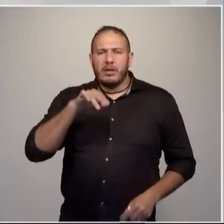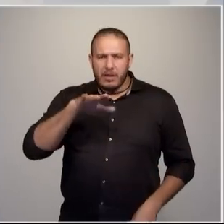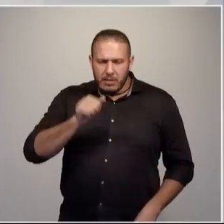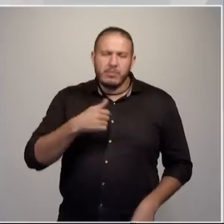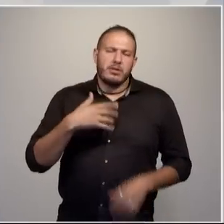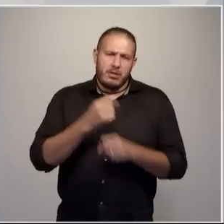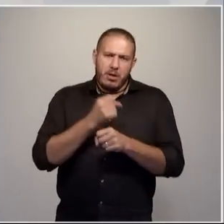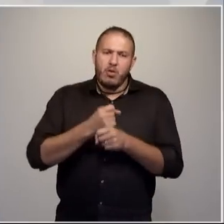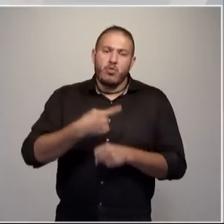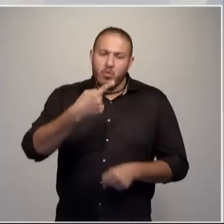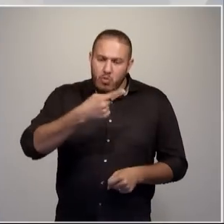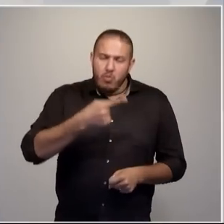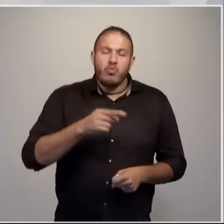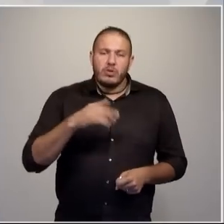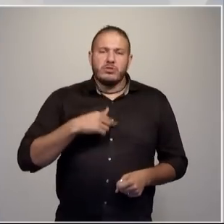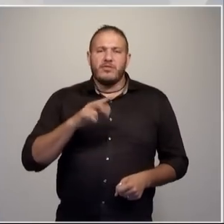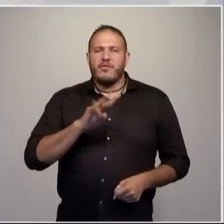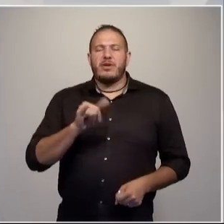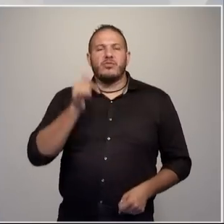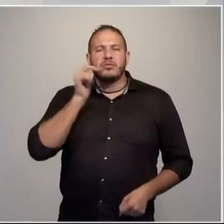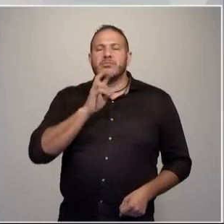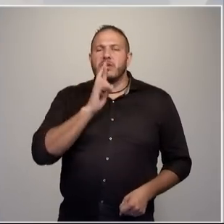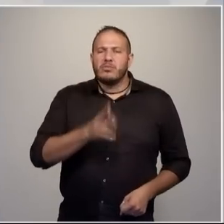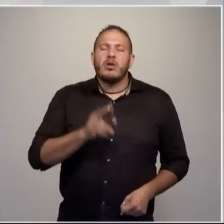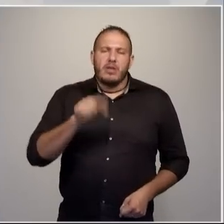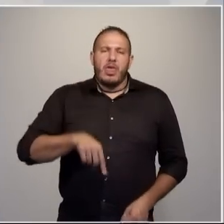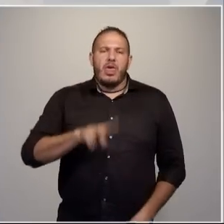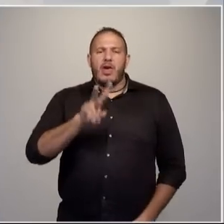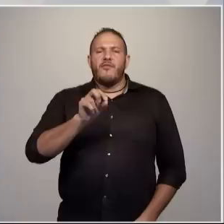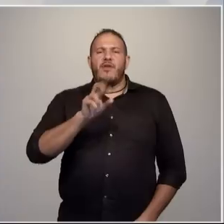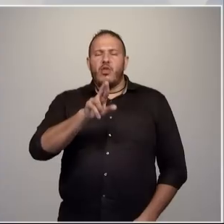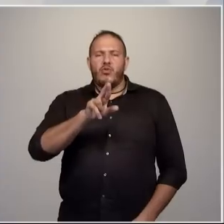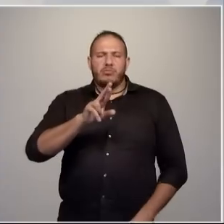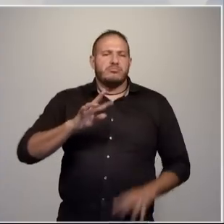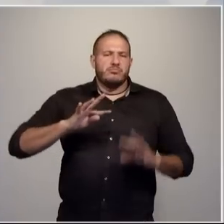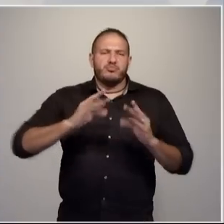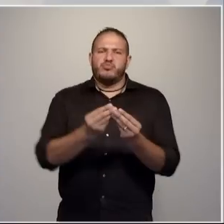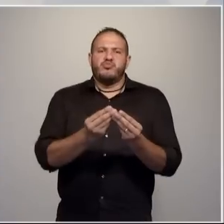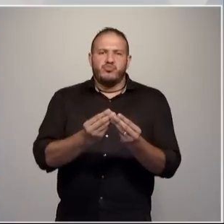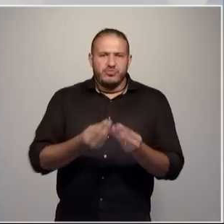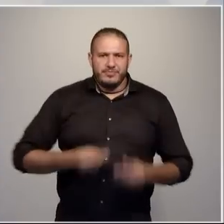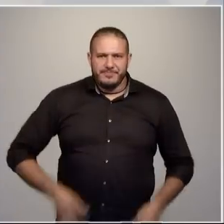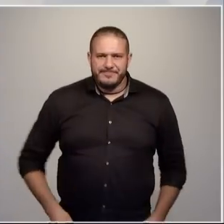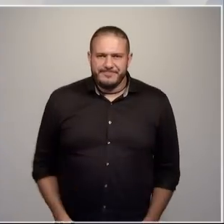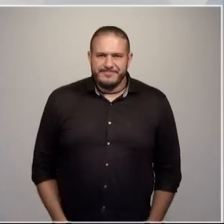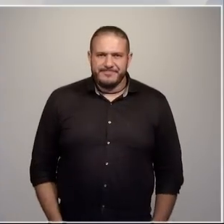cálculo 1, e isso vai dar um número que é o valor da integral definida.